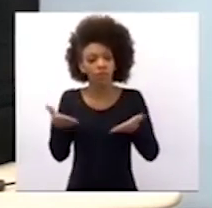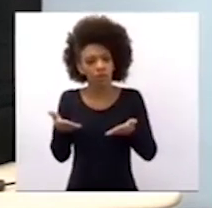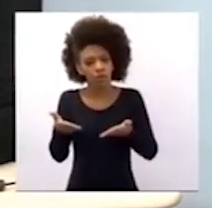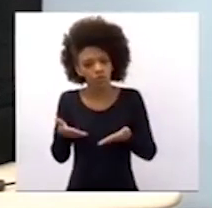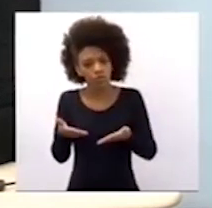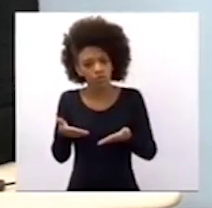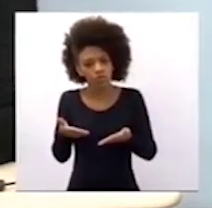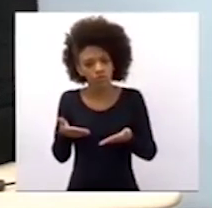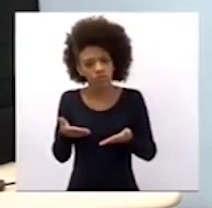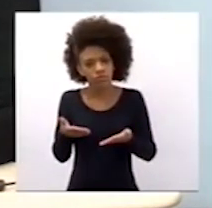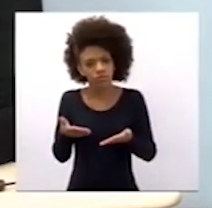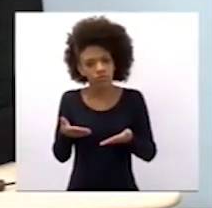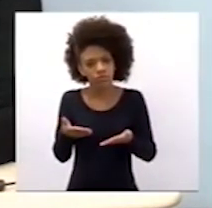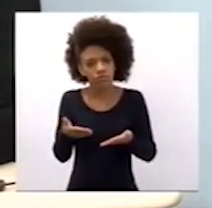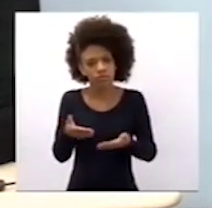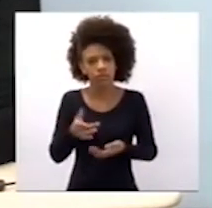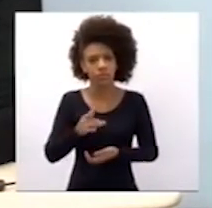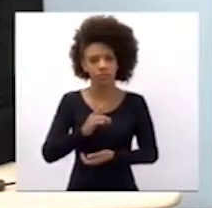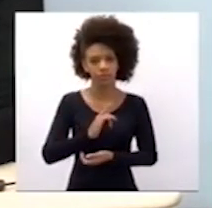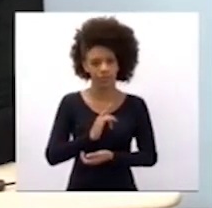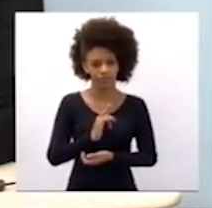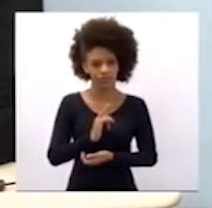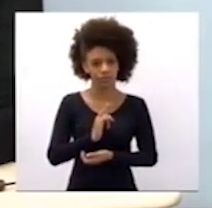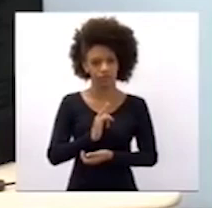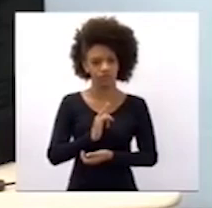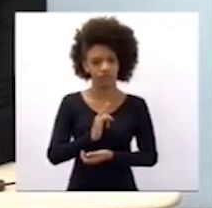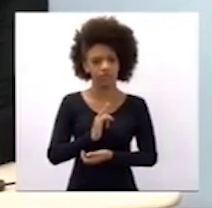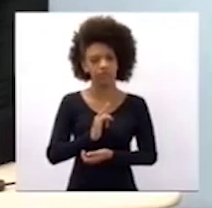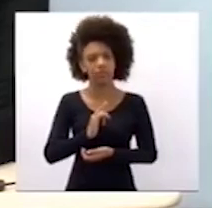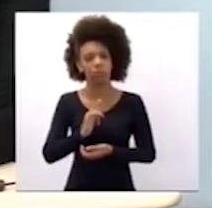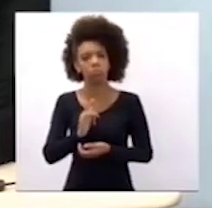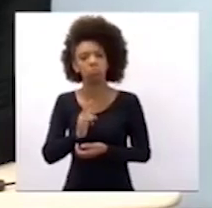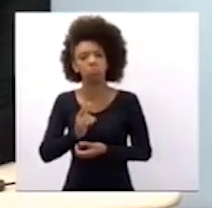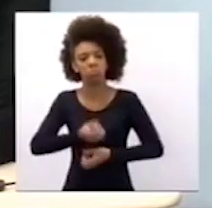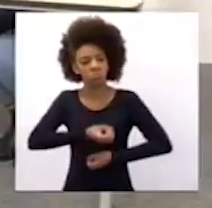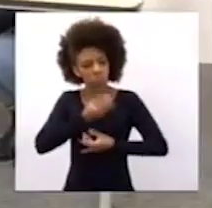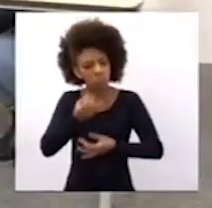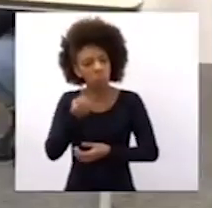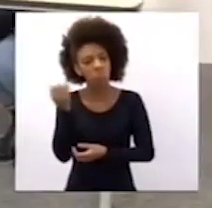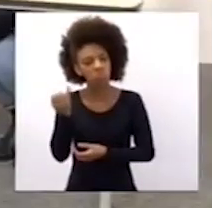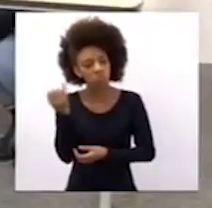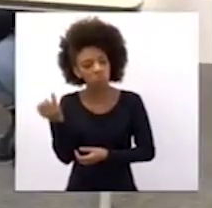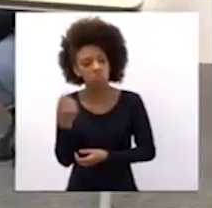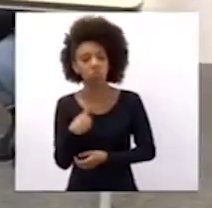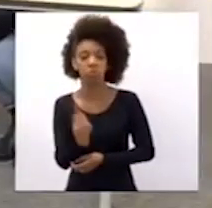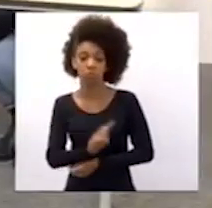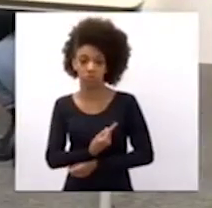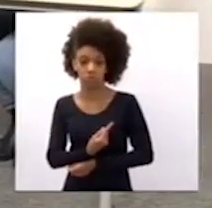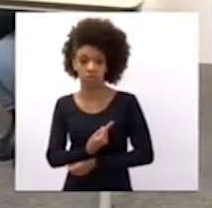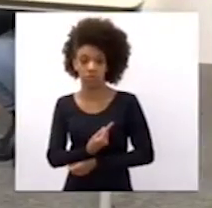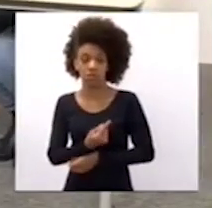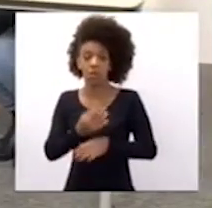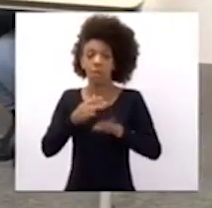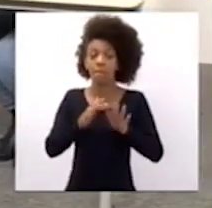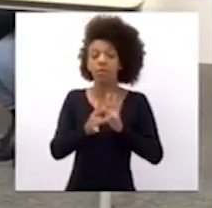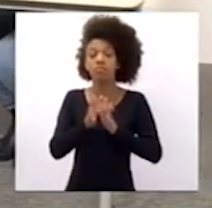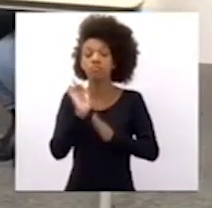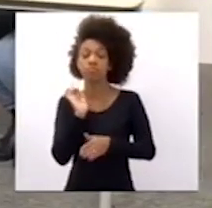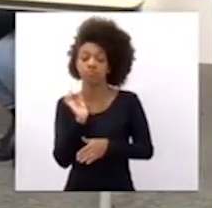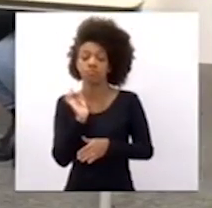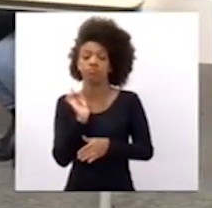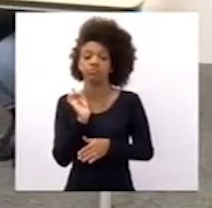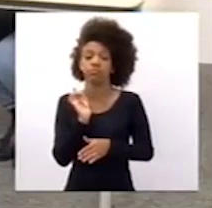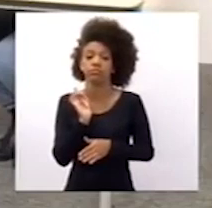vamos falar sobre um assunto bem importante para nós, né, professora Juliette? Mas antes da gente